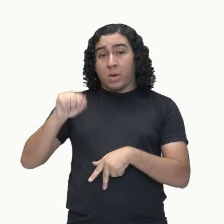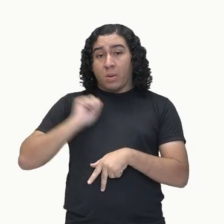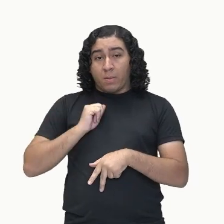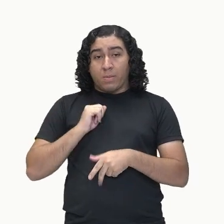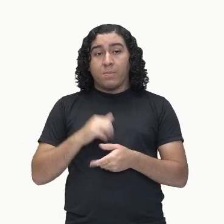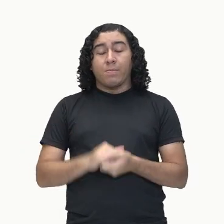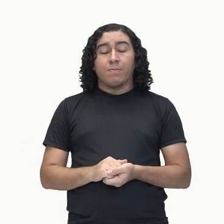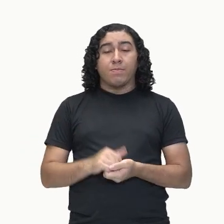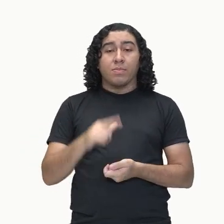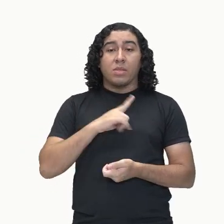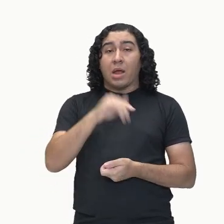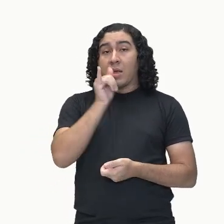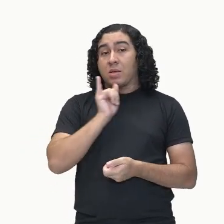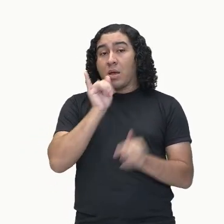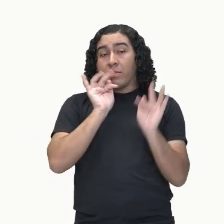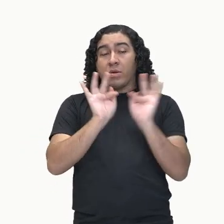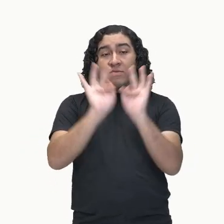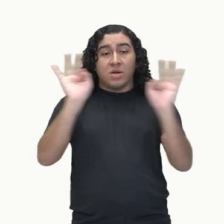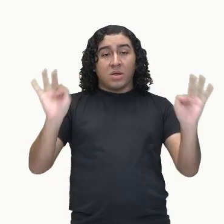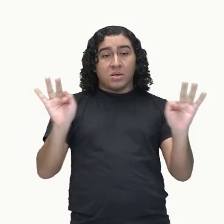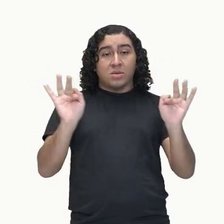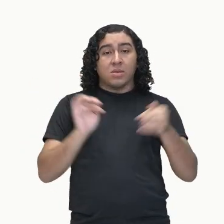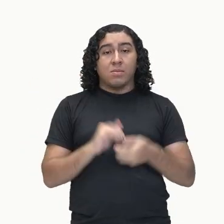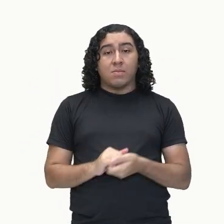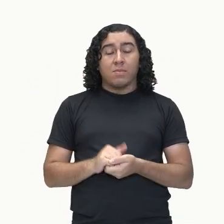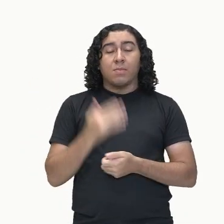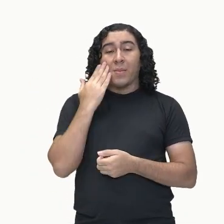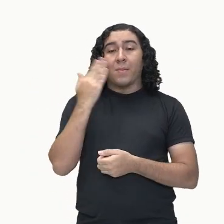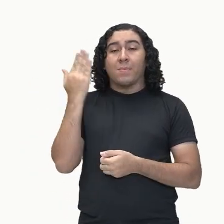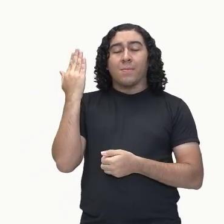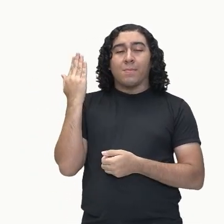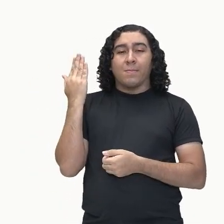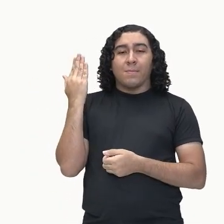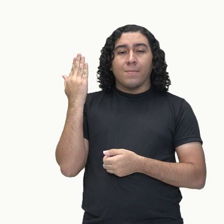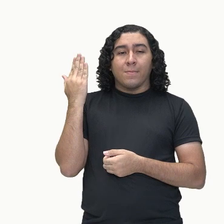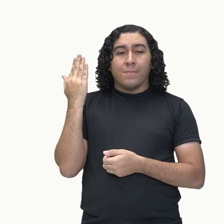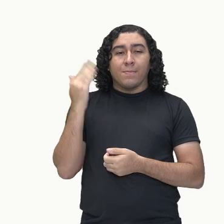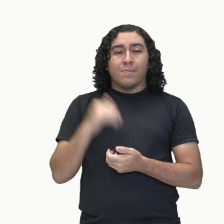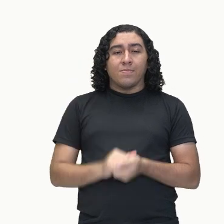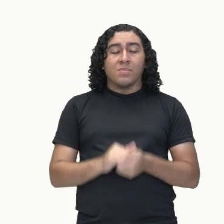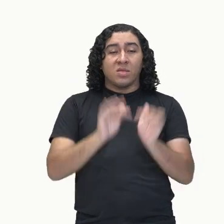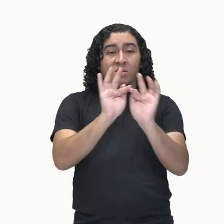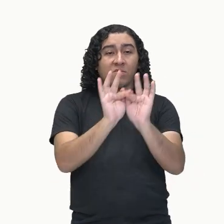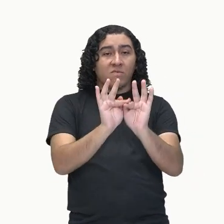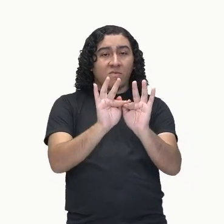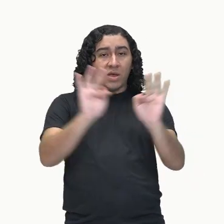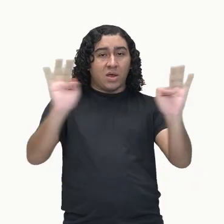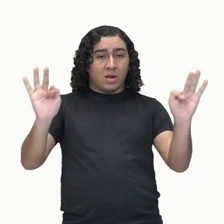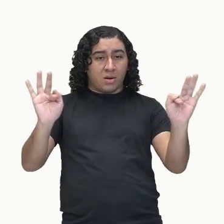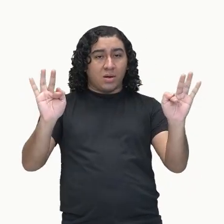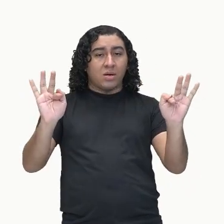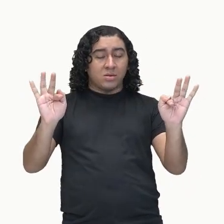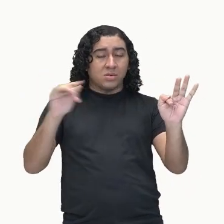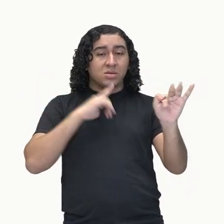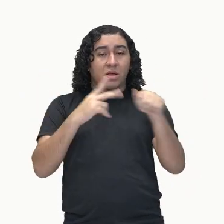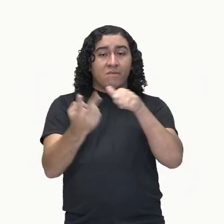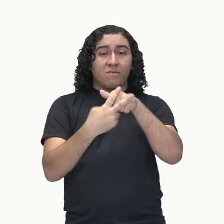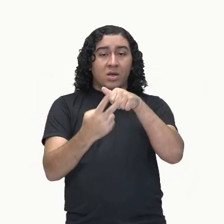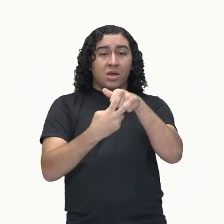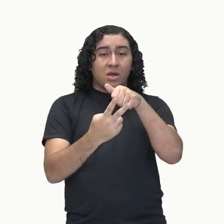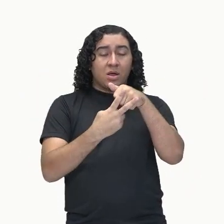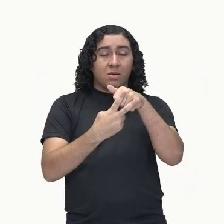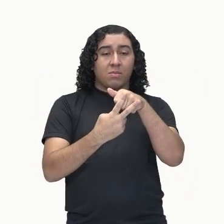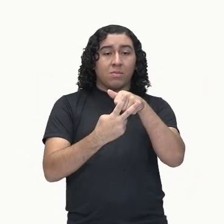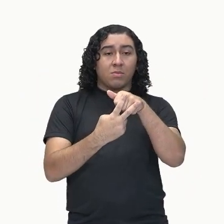frases sim eu trouxe ó o verbo aqui ó o verbo Ben o verbo benir é o verbo vir da Língua